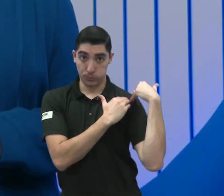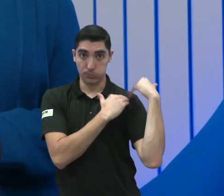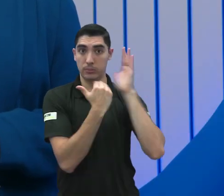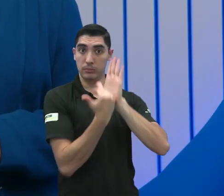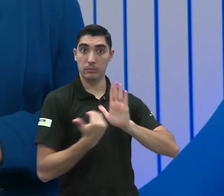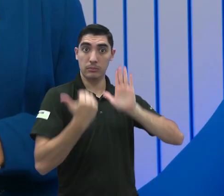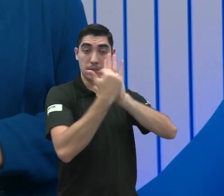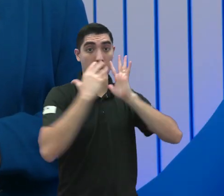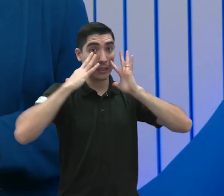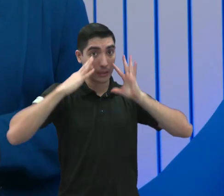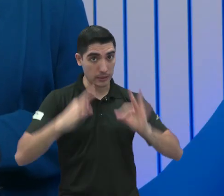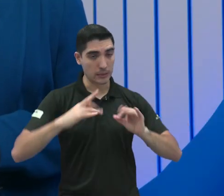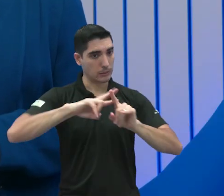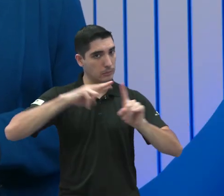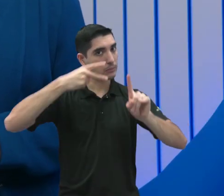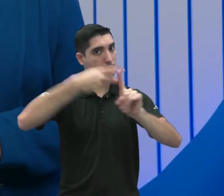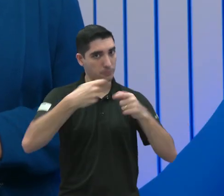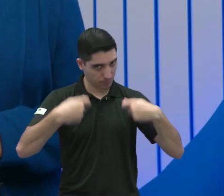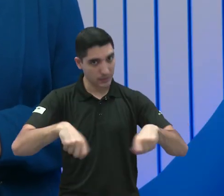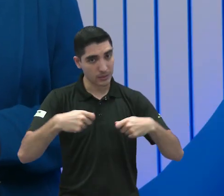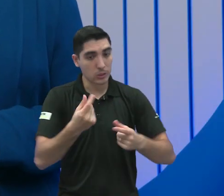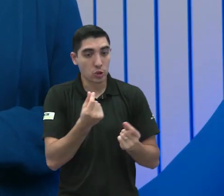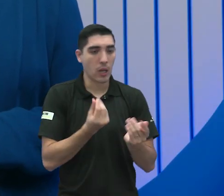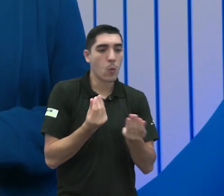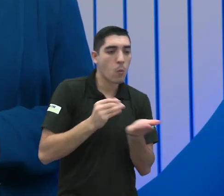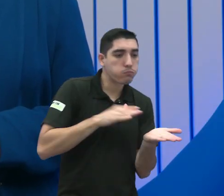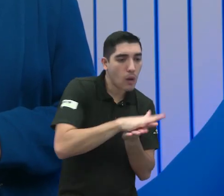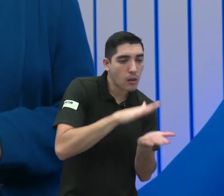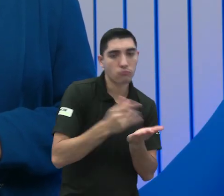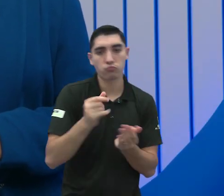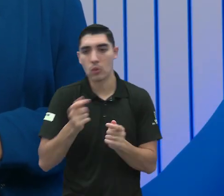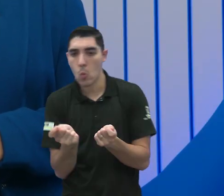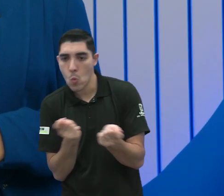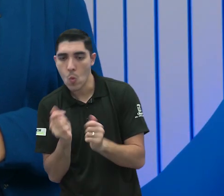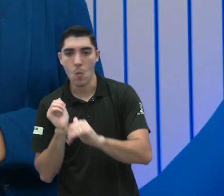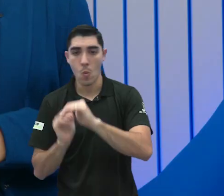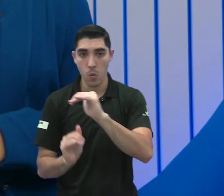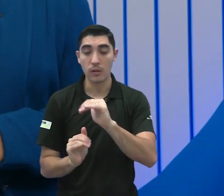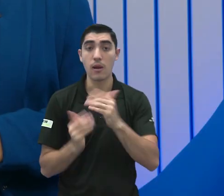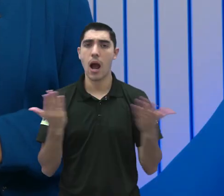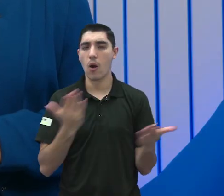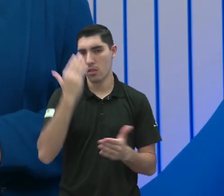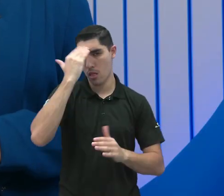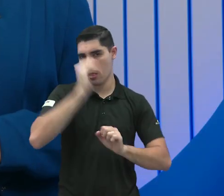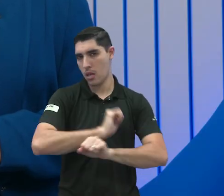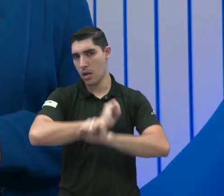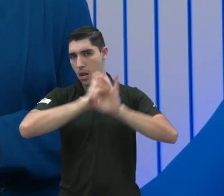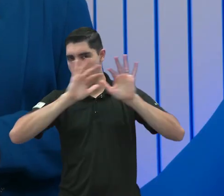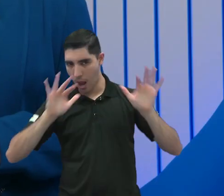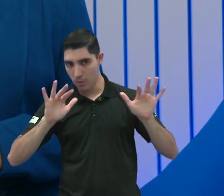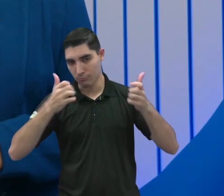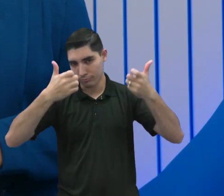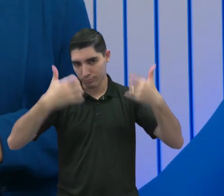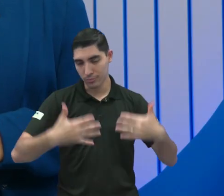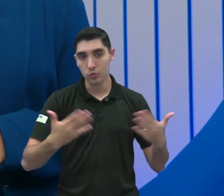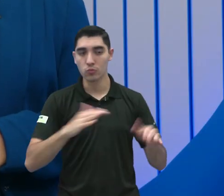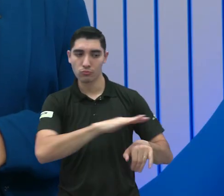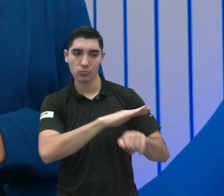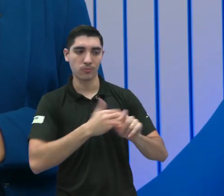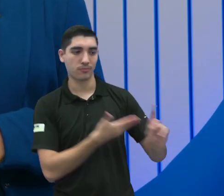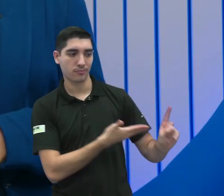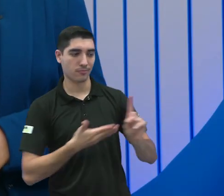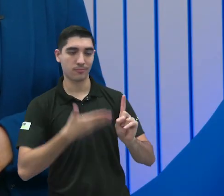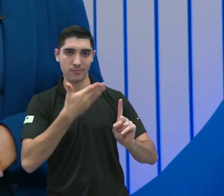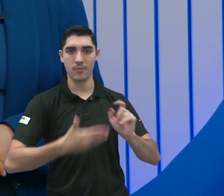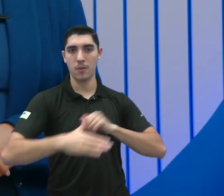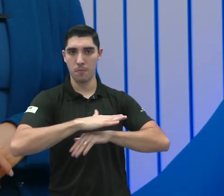cuidado redobrado com o dinheiro que entra e sai. Para entender melhor um pouco do peso que tudo isso tem no nosso bolso, a gente